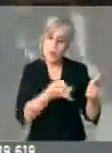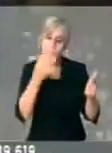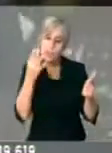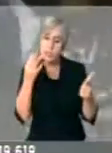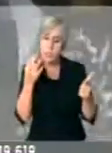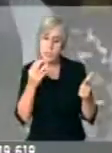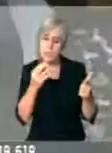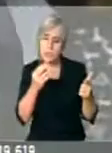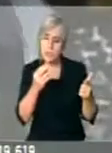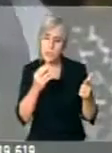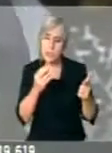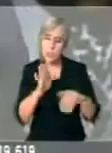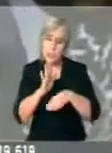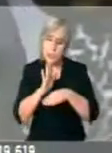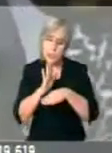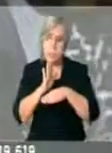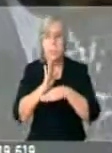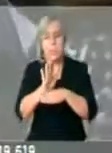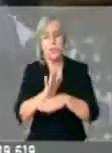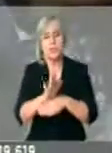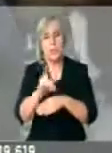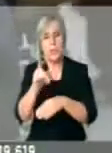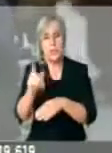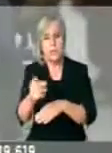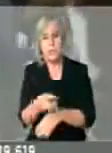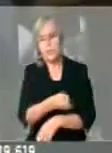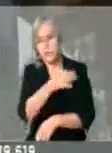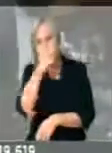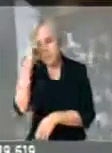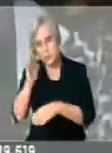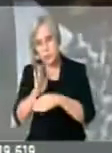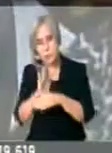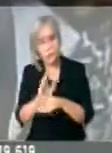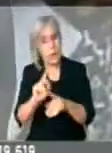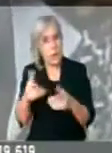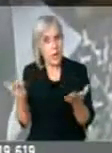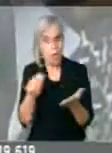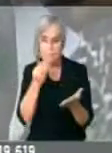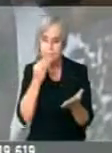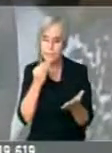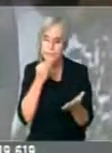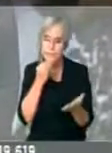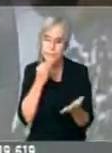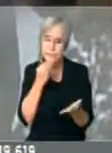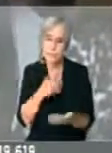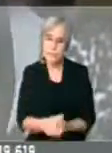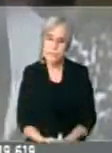não é possível garantir a segurança. Muito obrigado, presidente, pelo tempo que o senhor disponibilizou. Um minuto para comunicar.